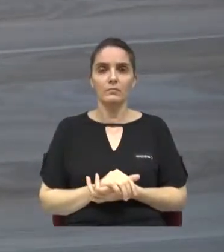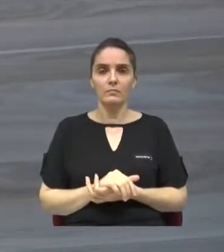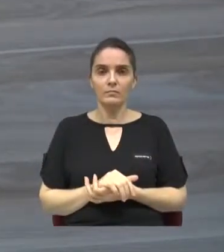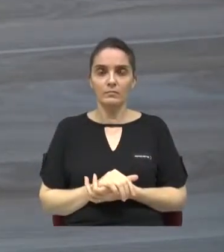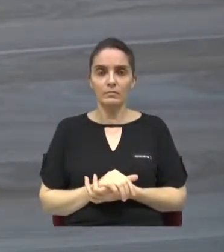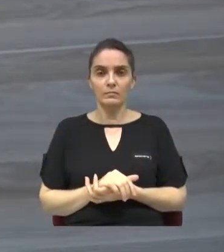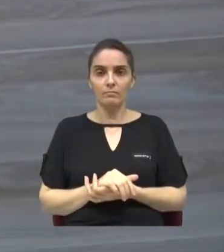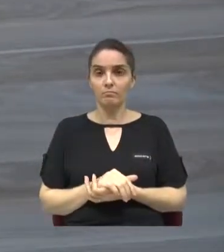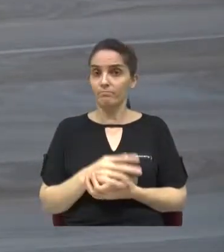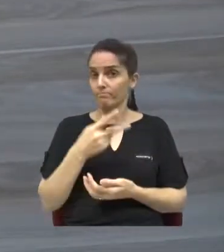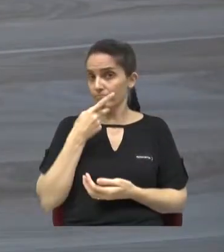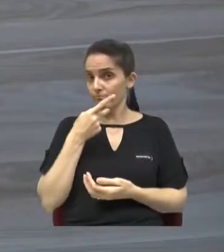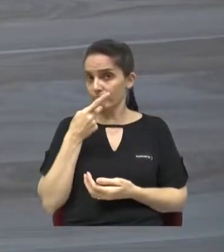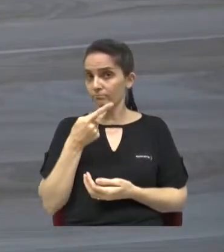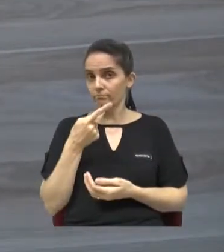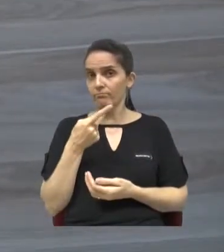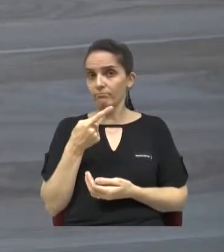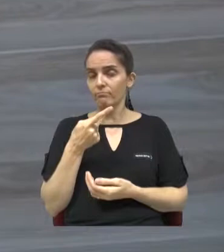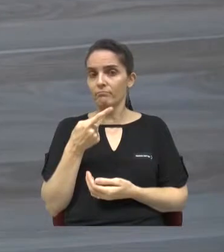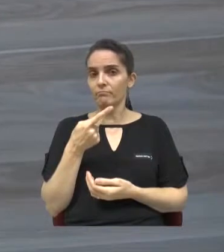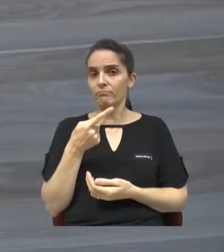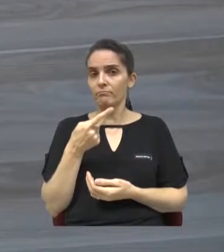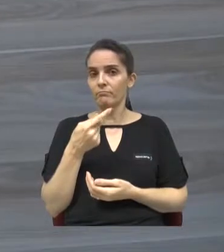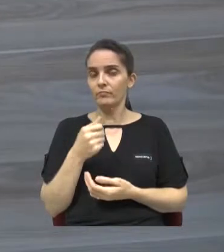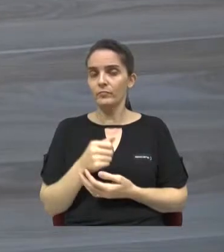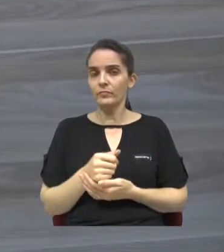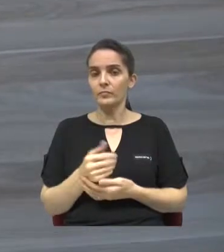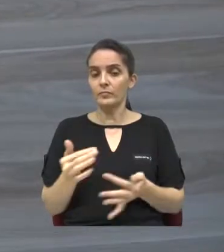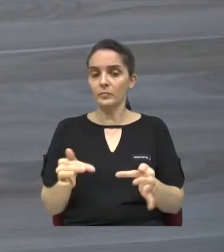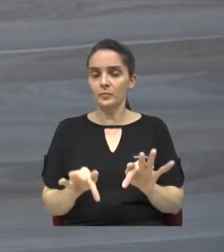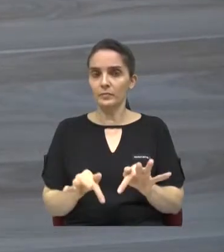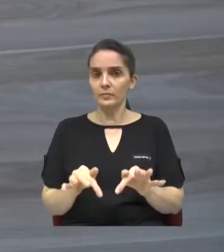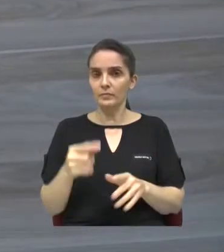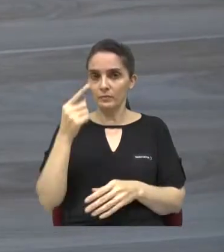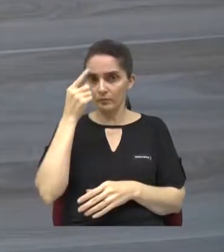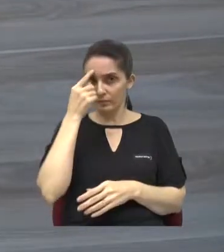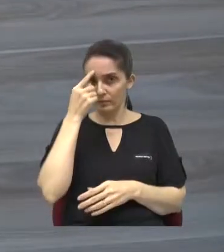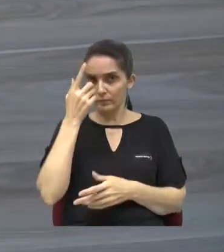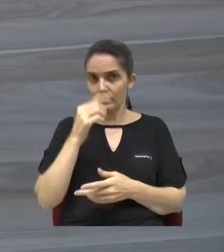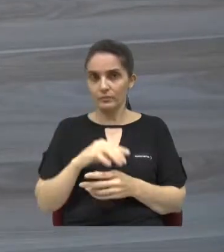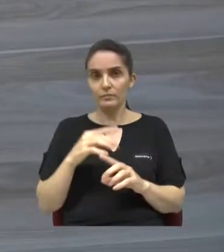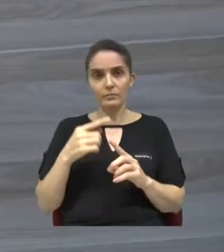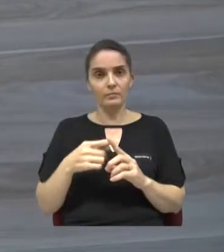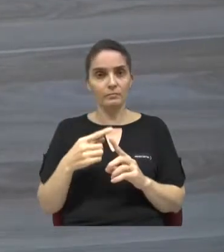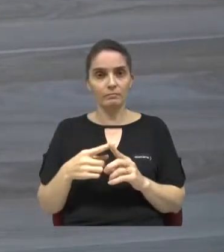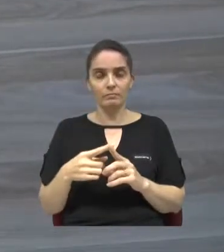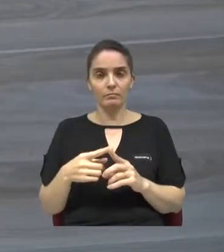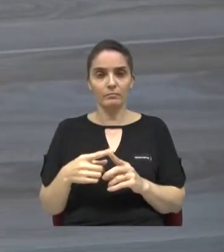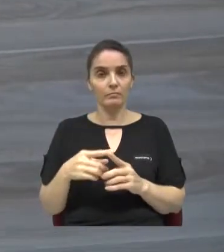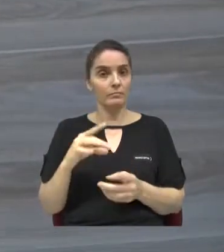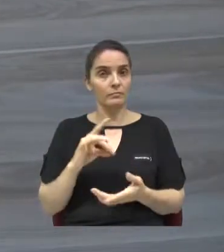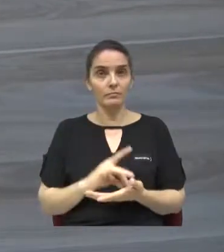Devo dizer que deixei para o final a minha palavra, porque eu realmente